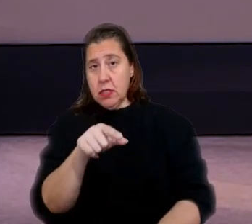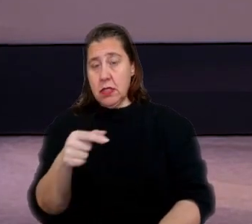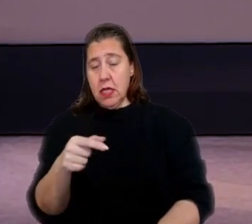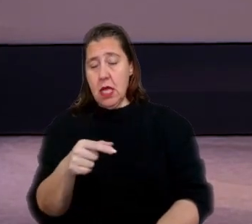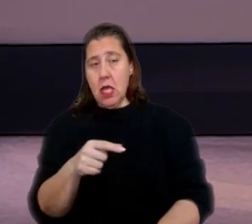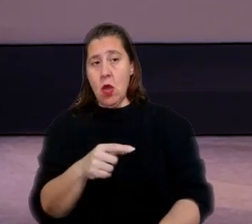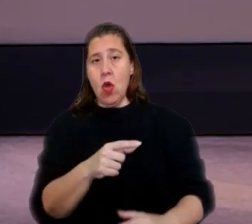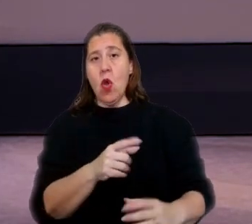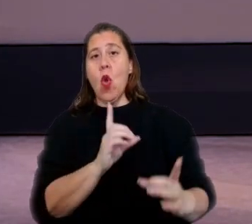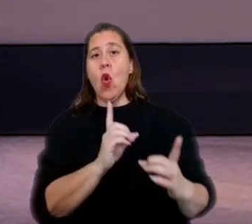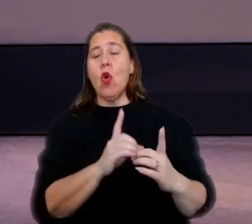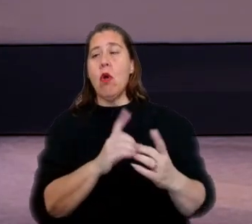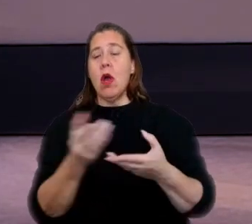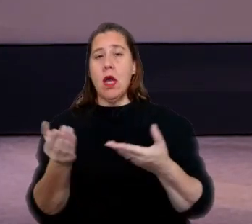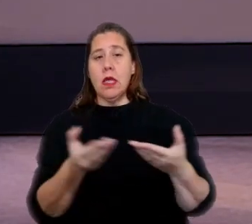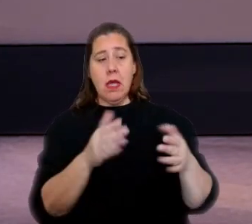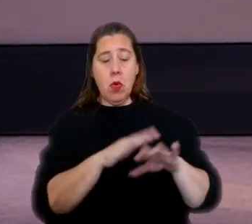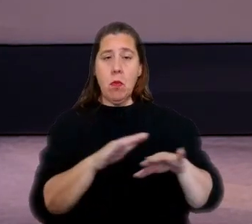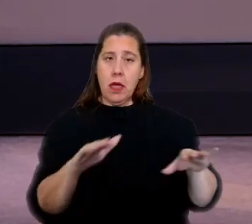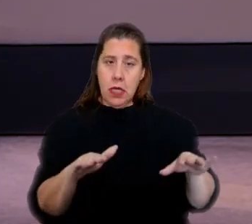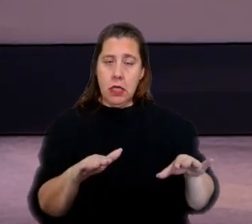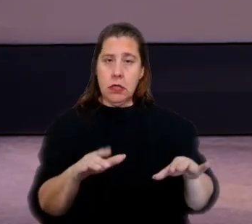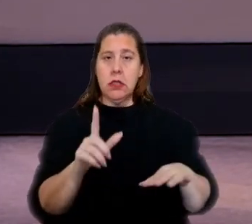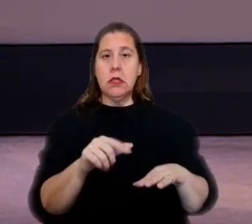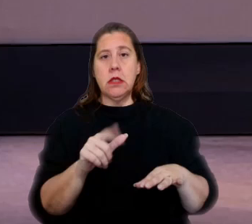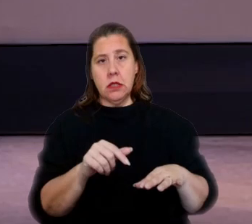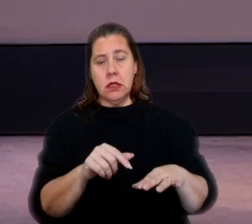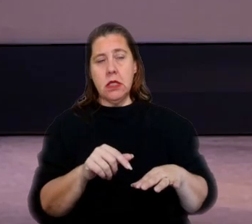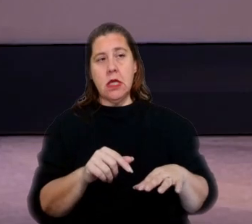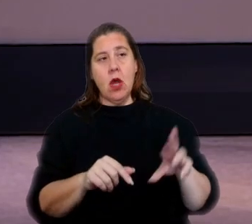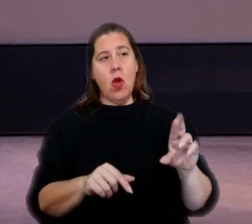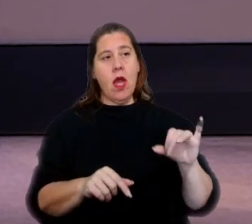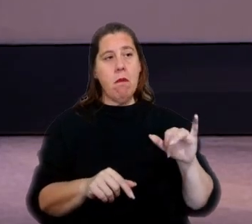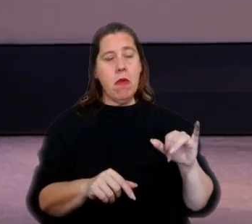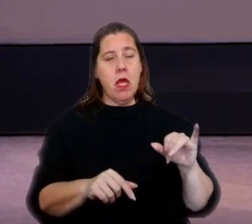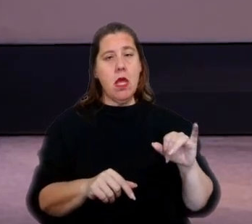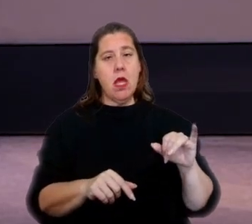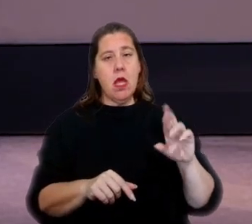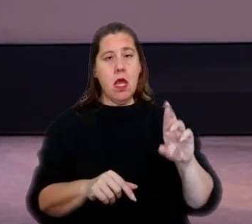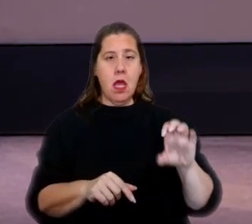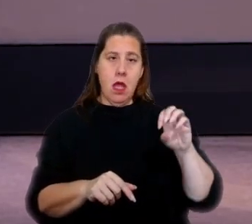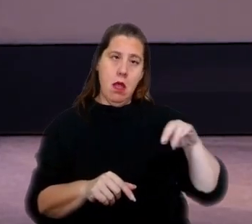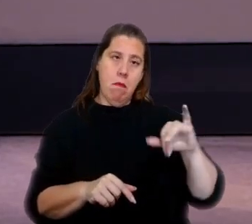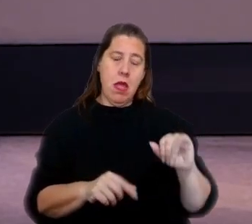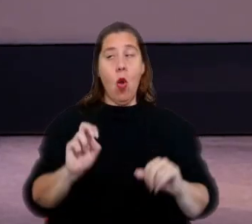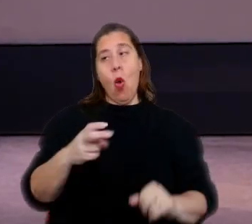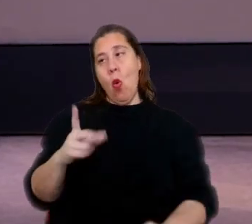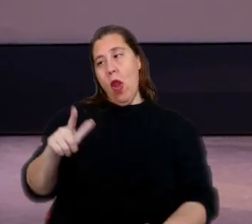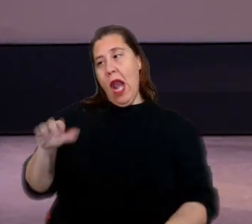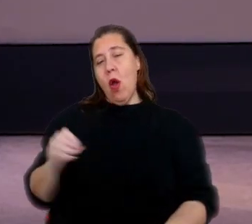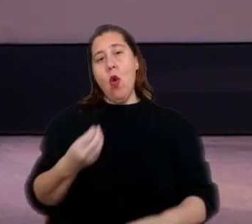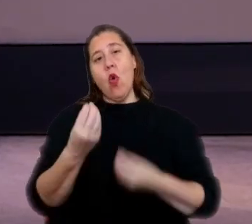você recebe no seu consultório uma criança que seja o Remy ou Léo, como